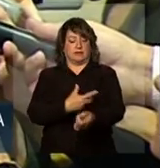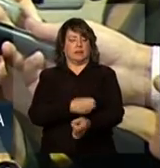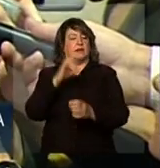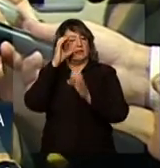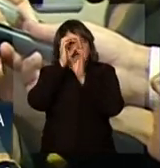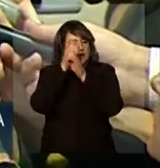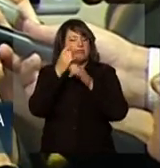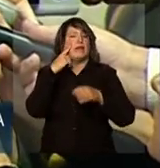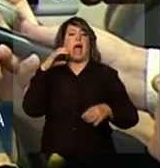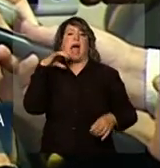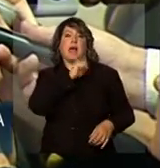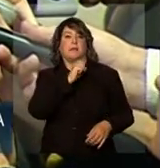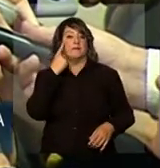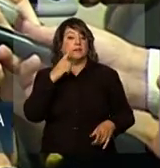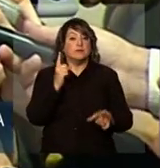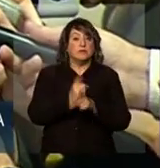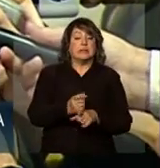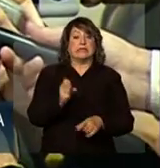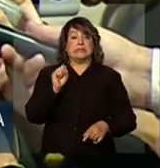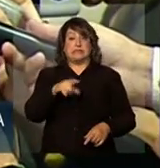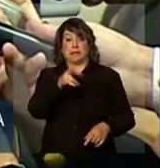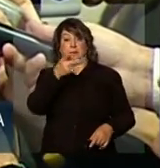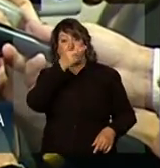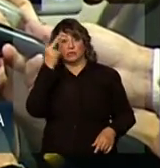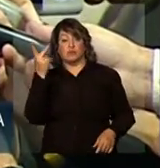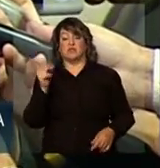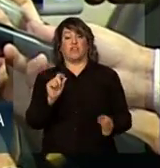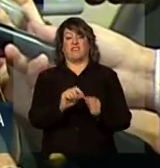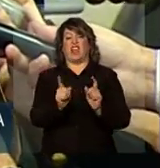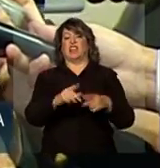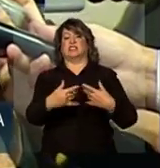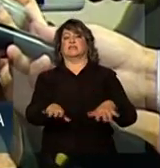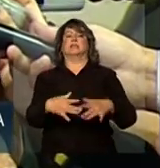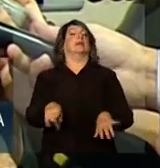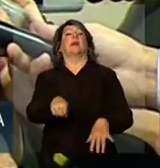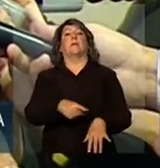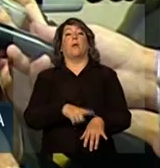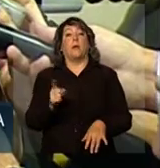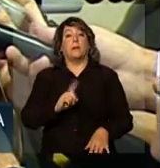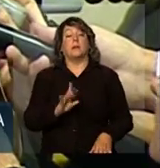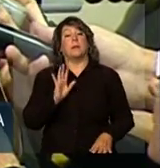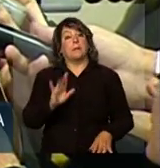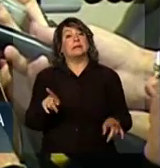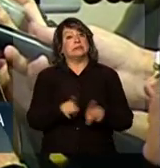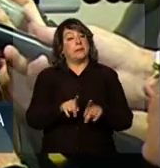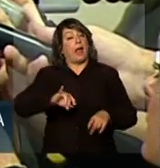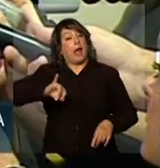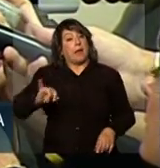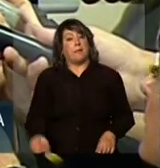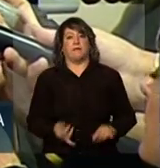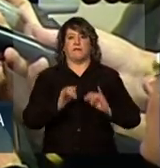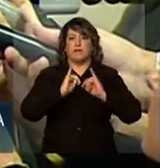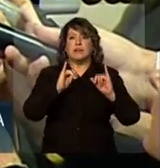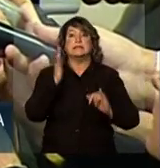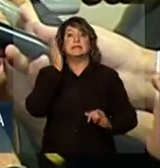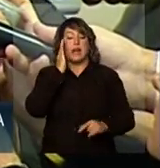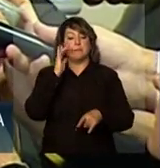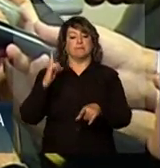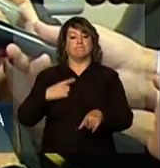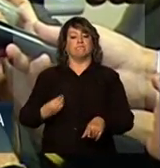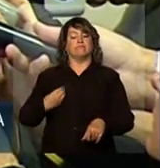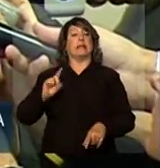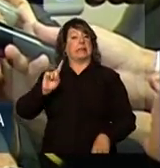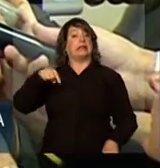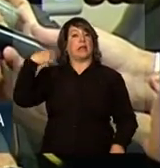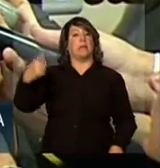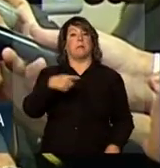se muitas vezes a população naquele momento não faz o teste rápido mas também é um momento de despertar saber que existe e num segundo momento